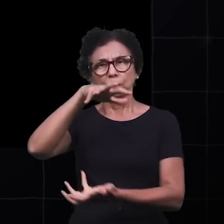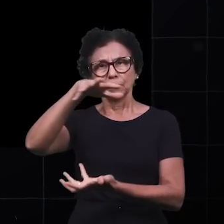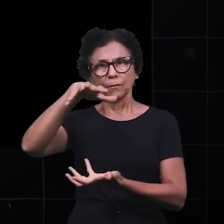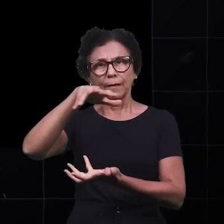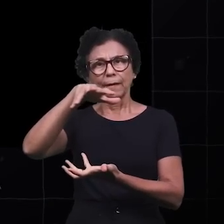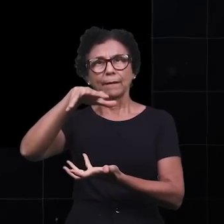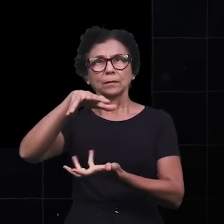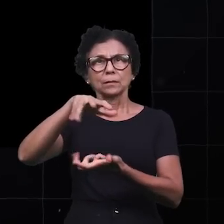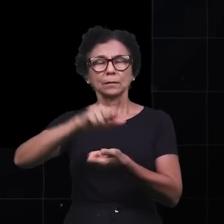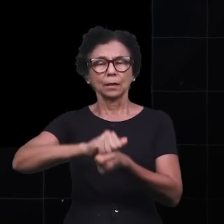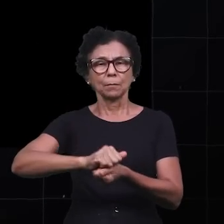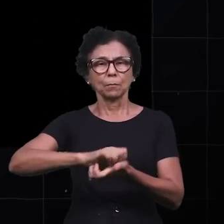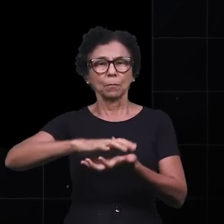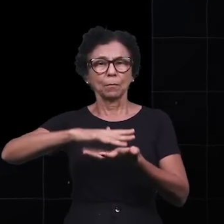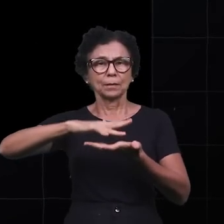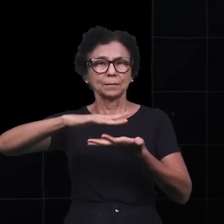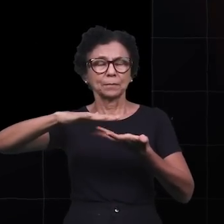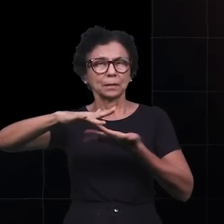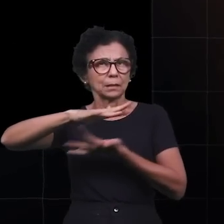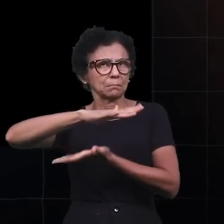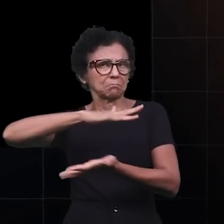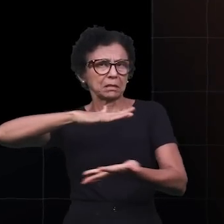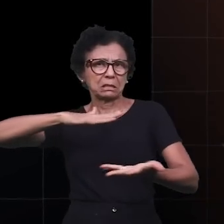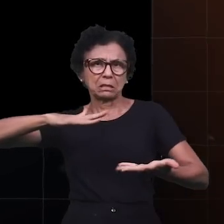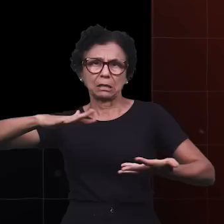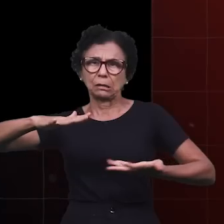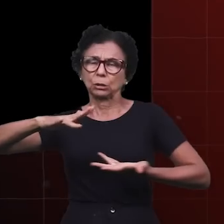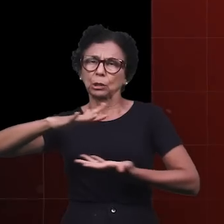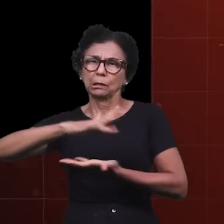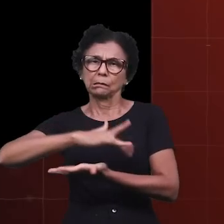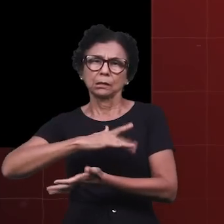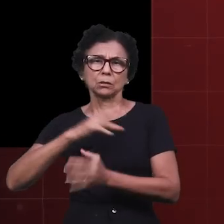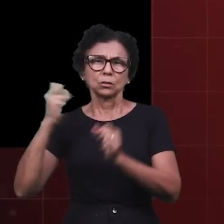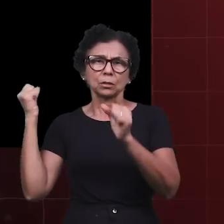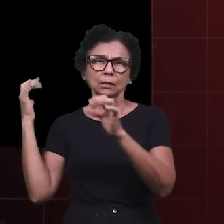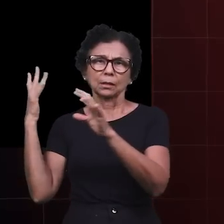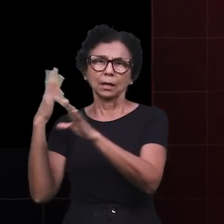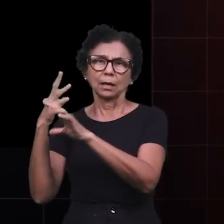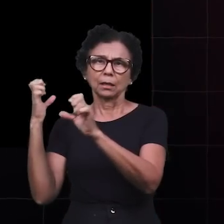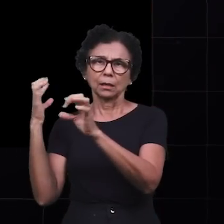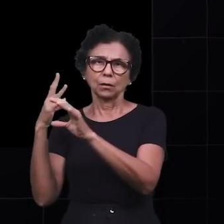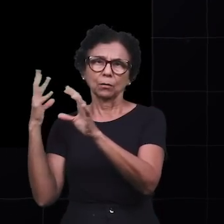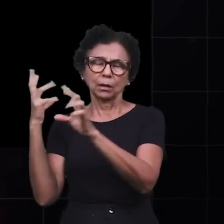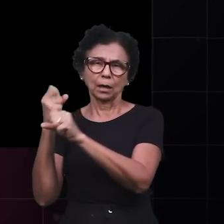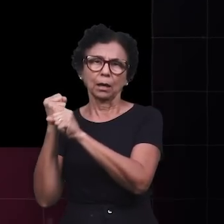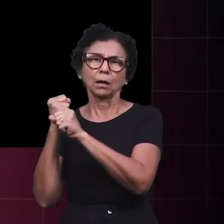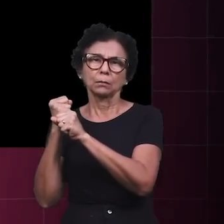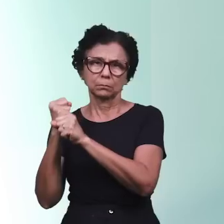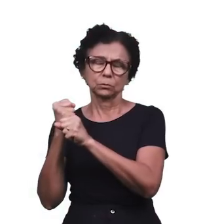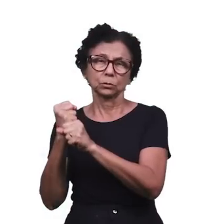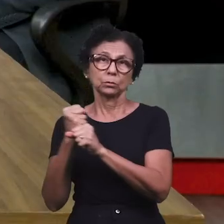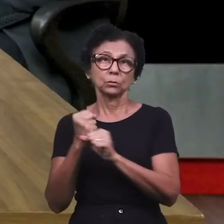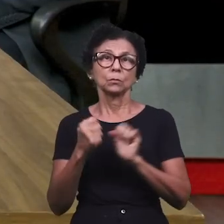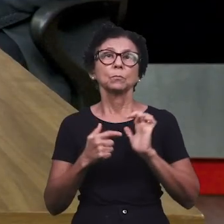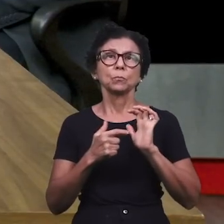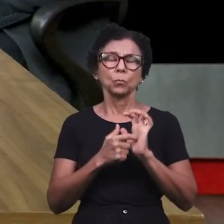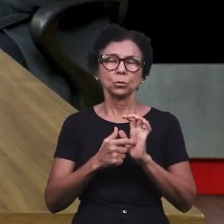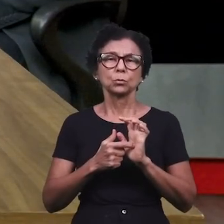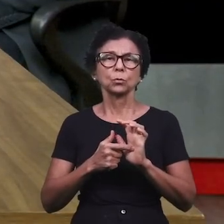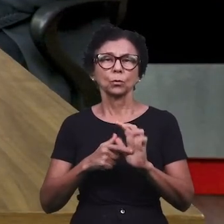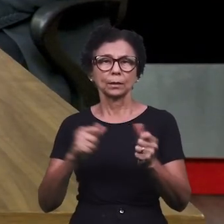expansão. Isso foi comprovado cientificamente, por cálculos, telescópio, mostrou que há